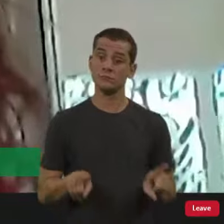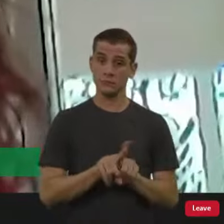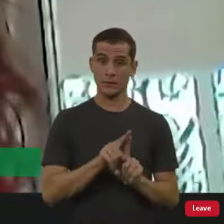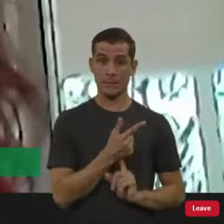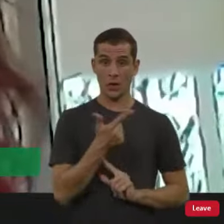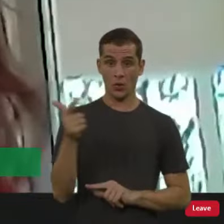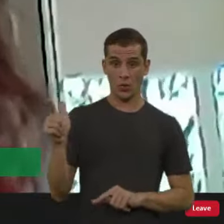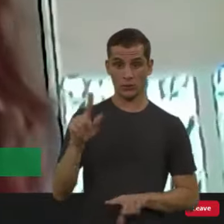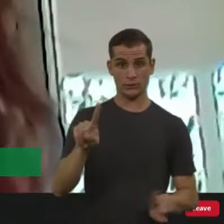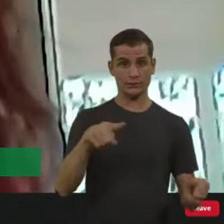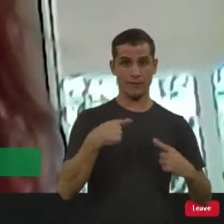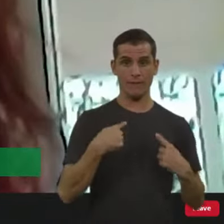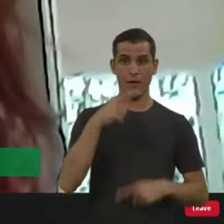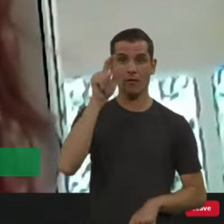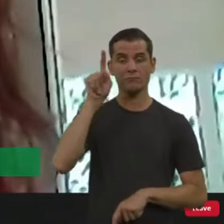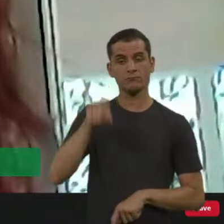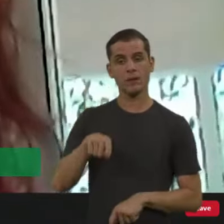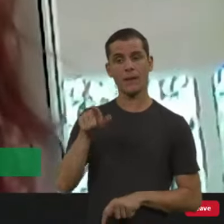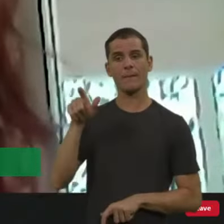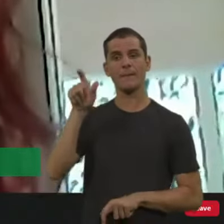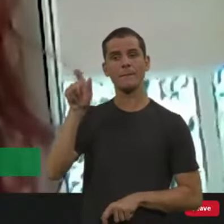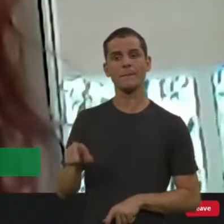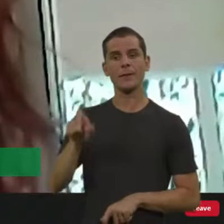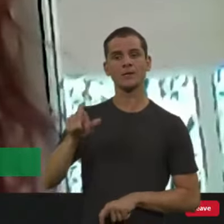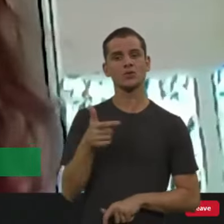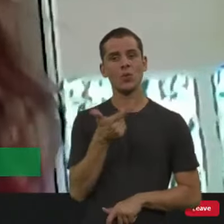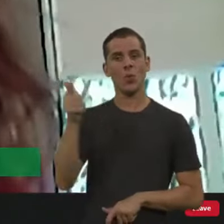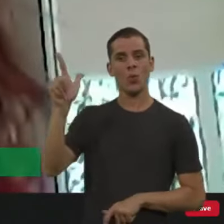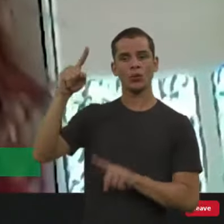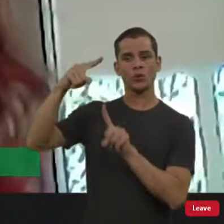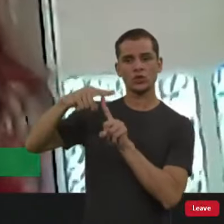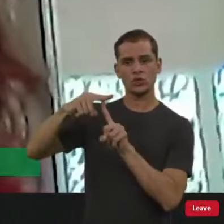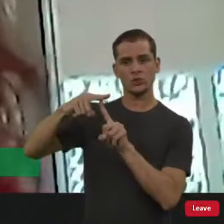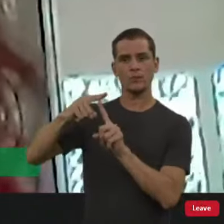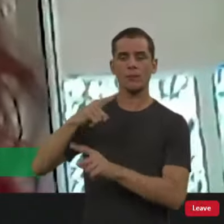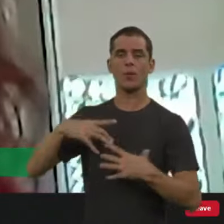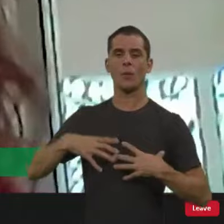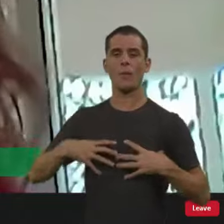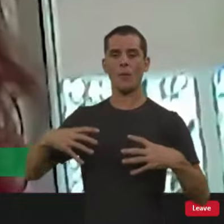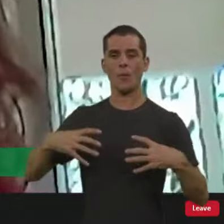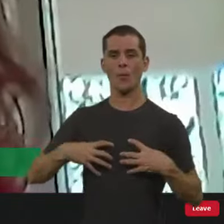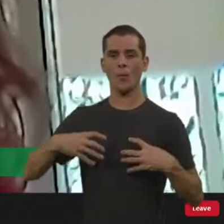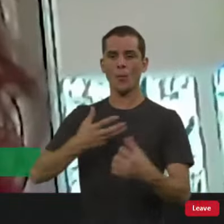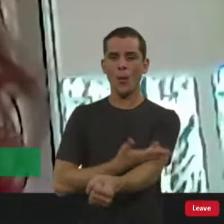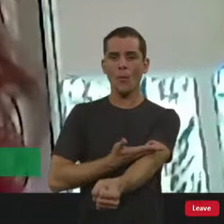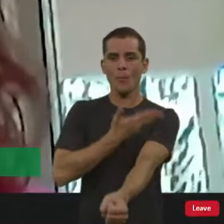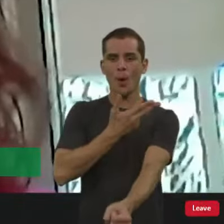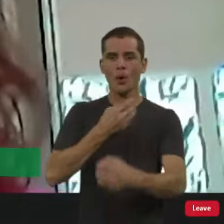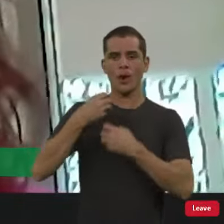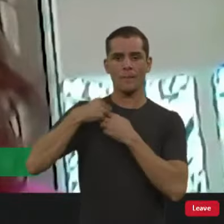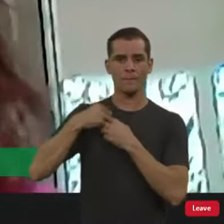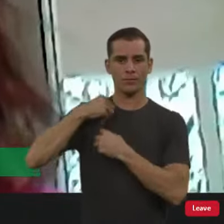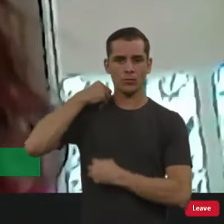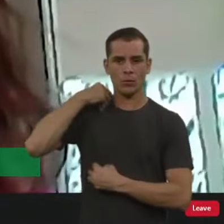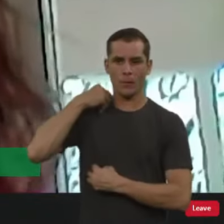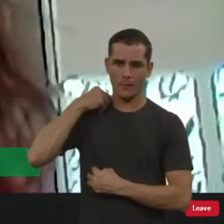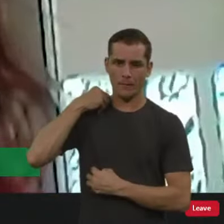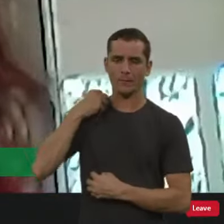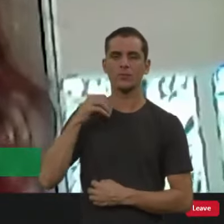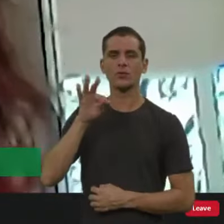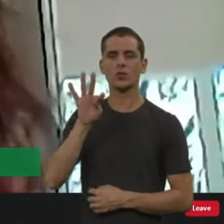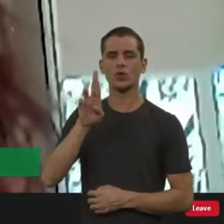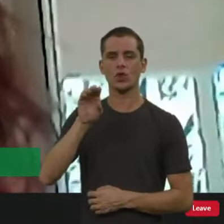das pessoas que vivem com outro tipo de hipertensão pulmonar, a hipertensão pulmonar tromboembólica crônica. A